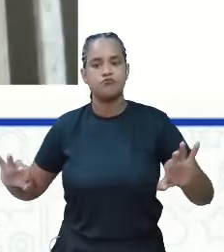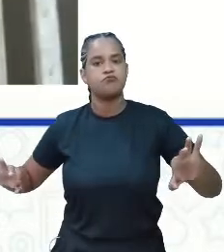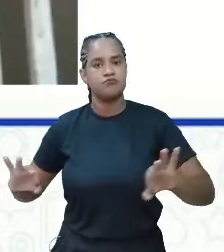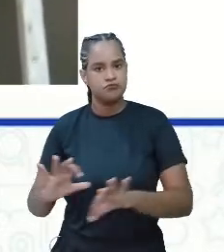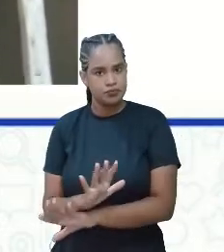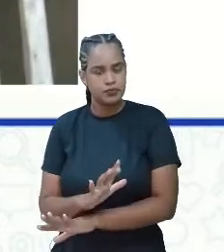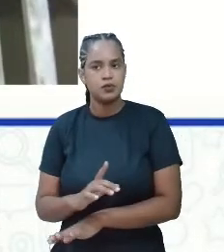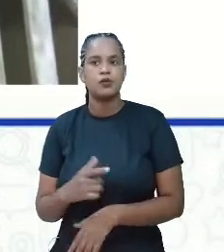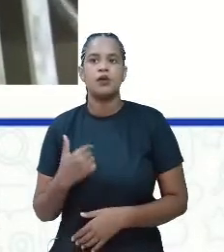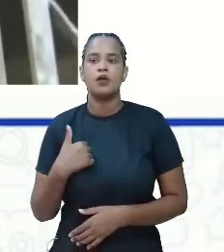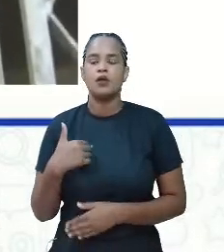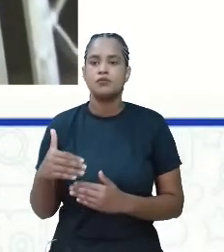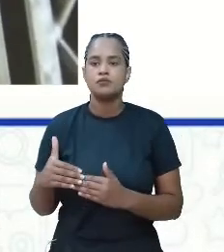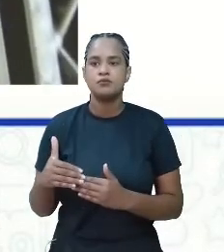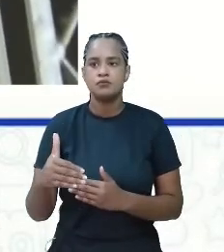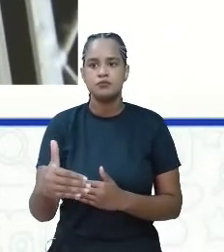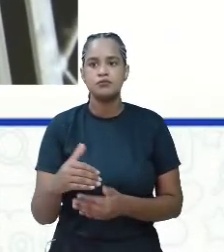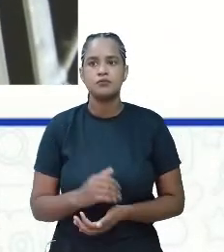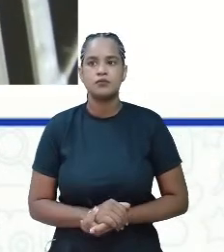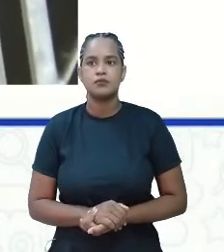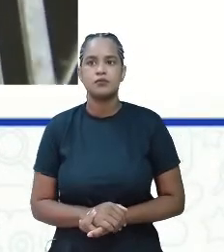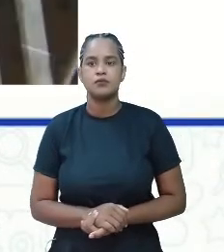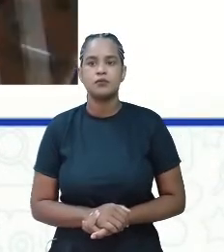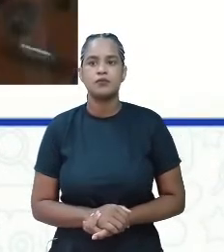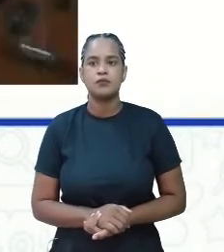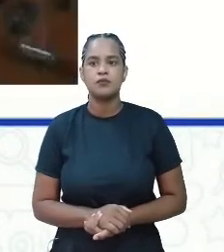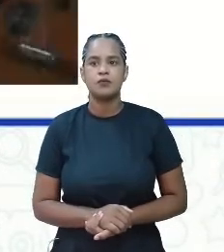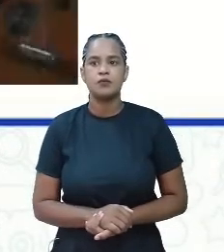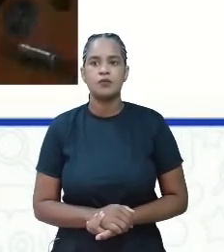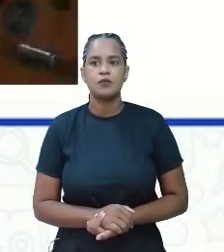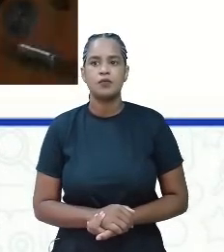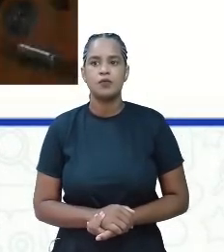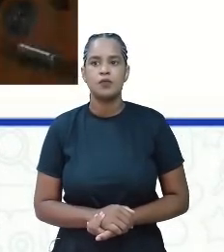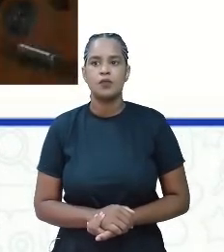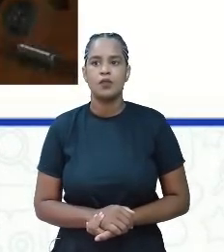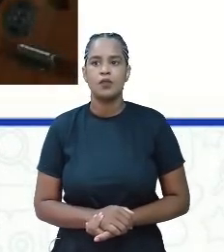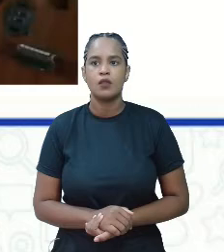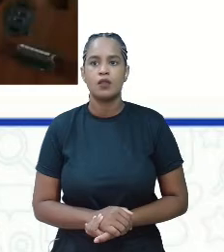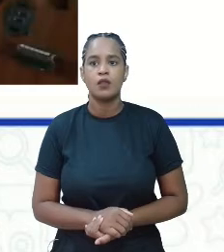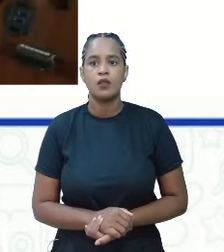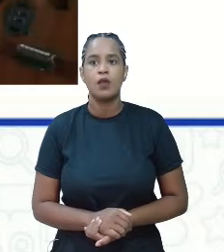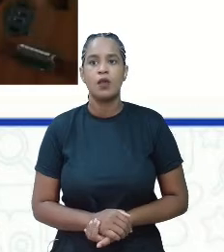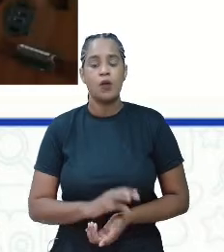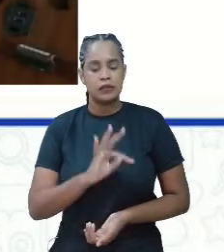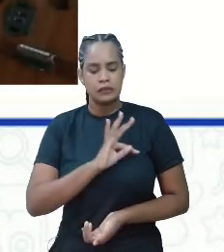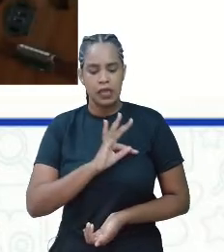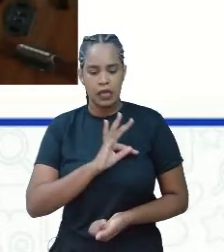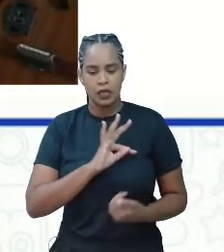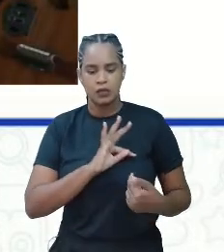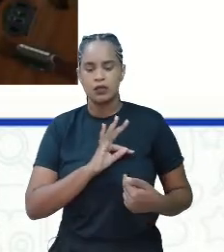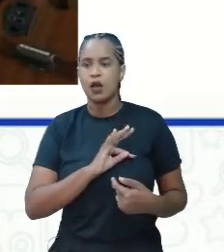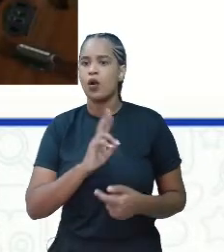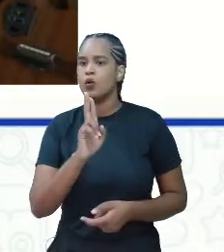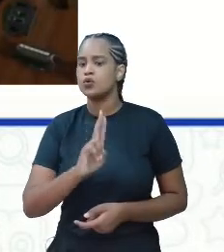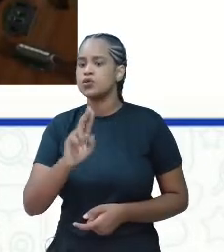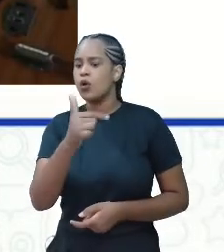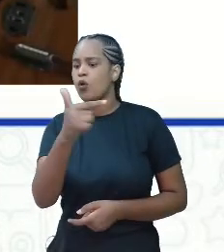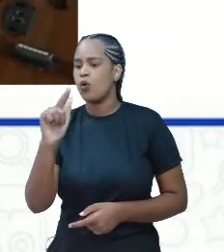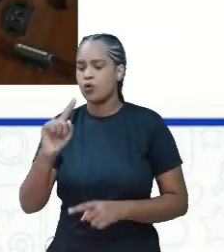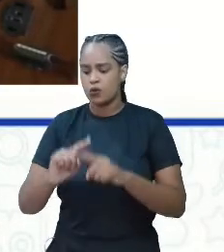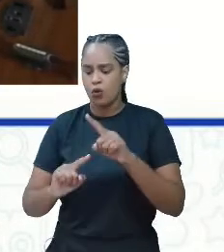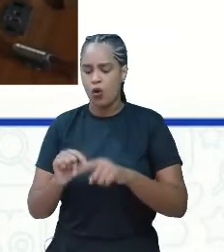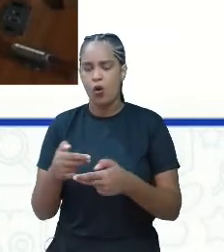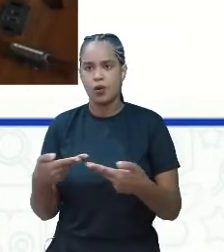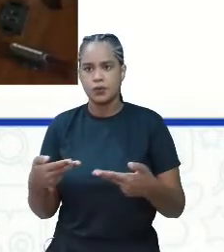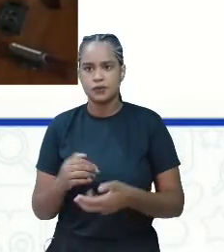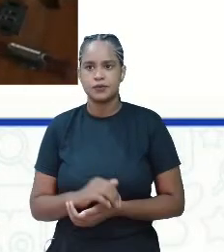eu expandi essas técnicas pitagóricas do violino para outros instrumentos de corda. Como eu sou